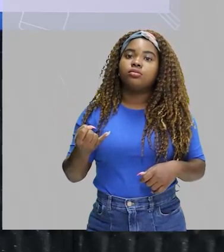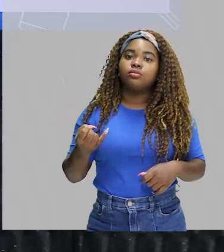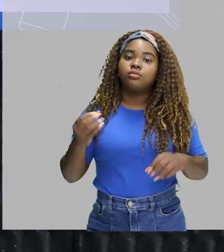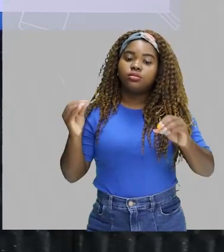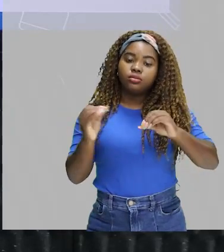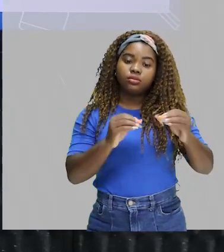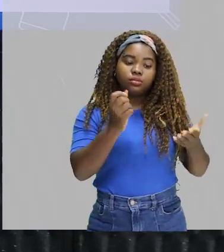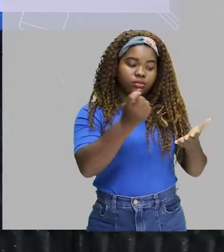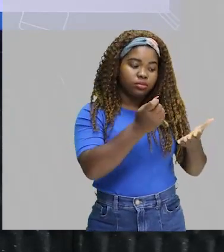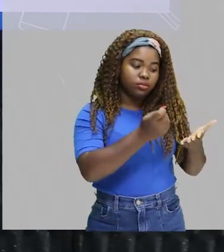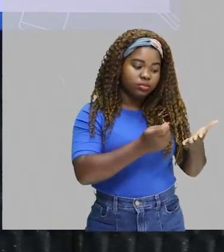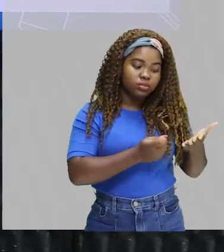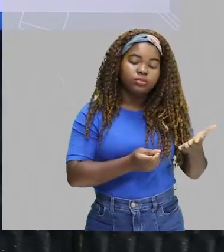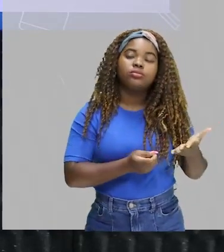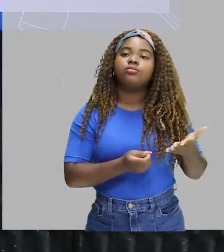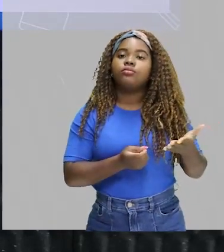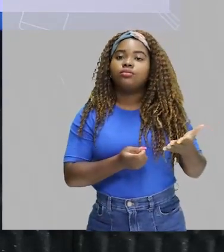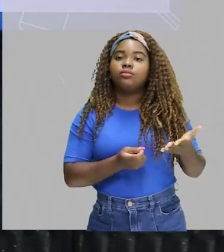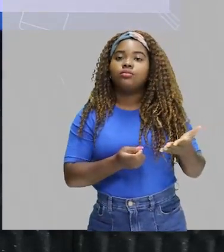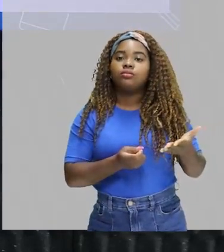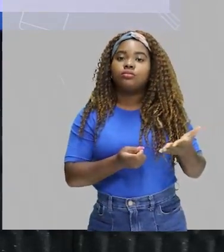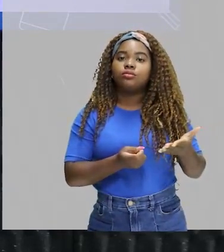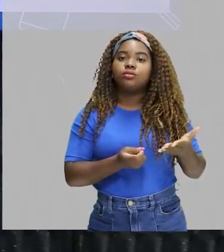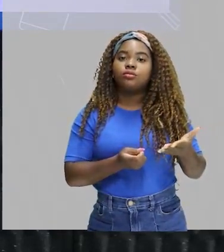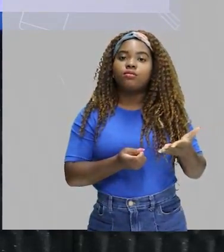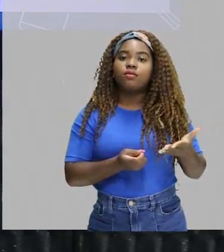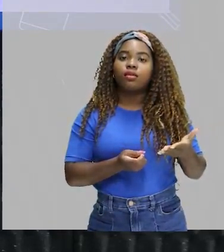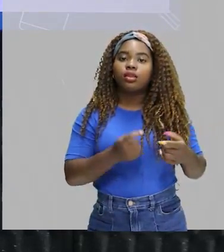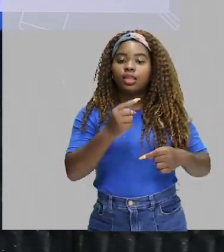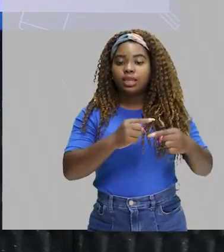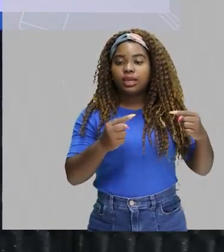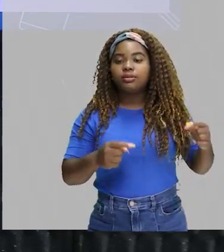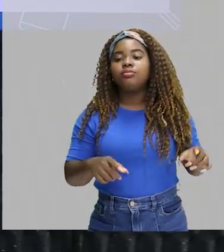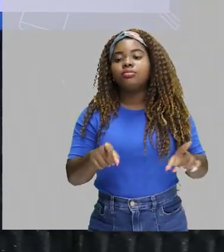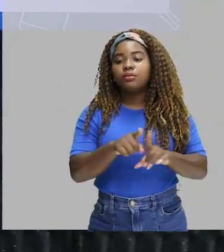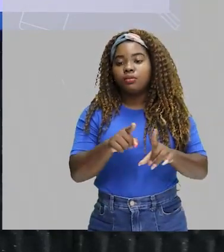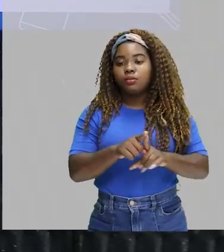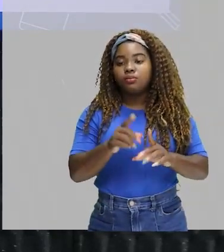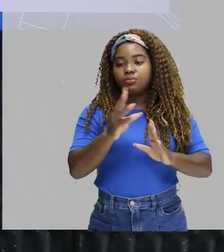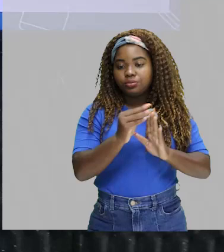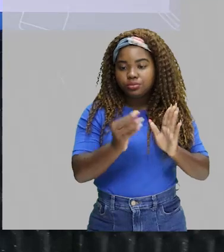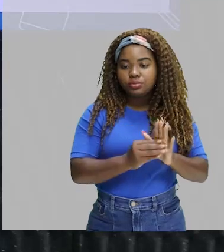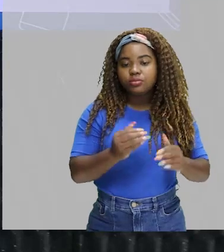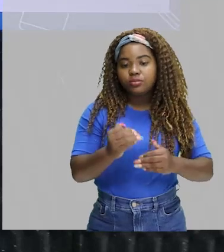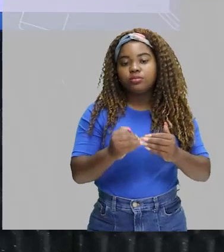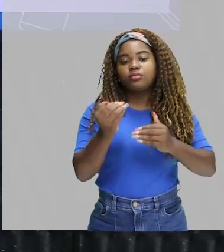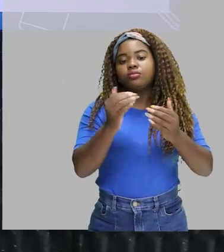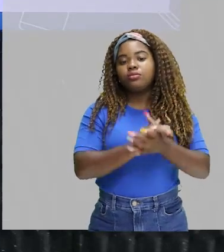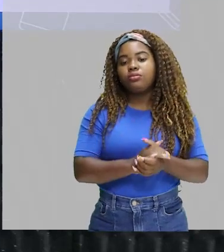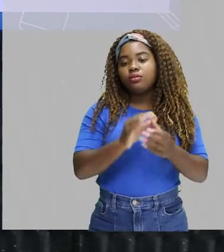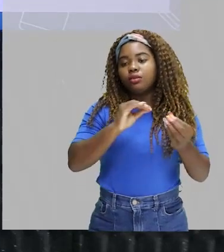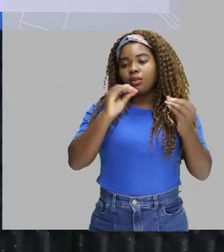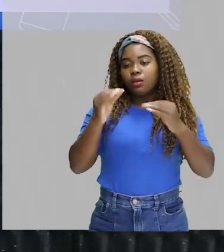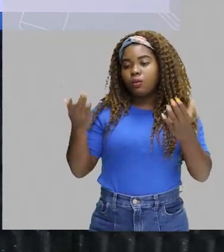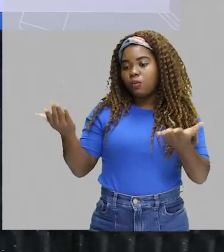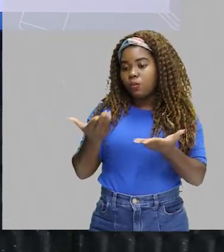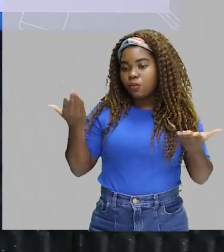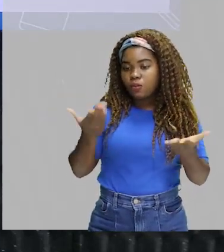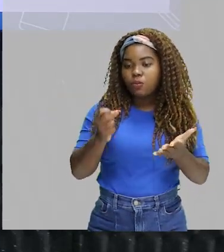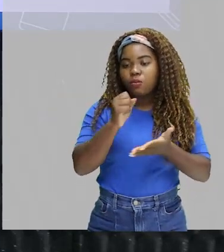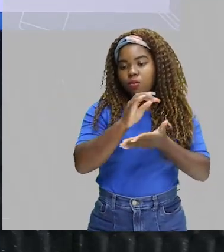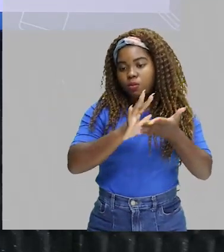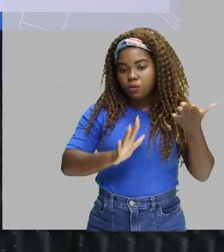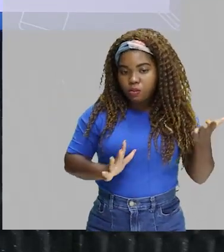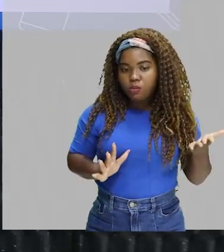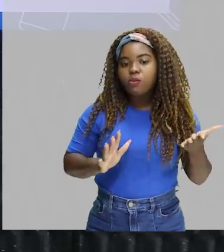anotações, pegar todo aquele elemento, toda a bagagem, todo o conteúdo que foi desenvolvido e aplicar agora junto comigo